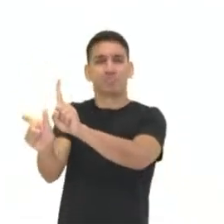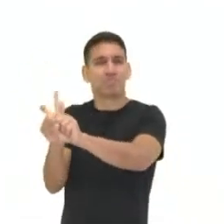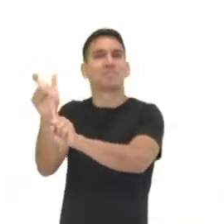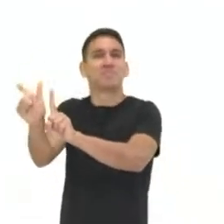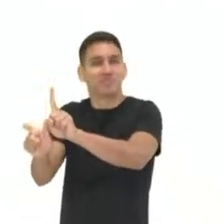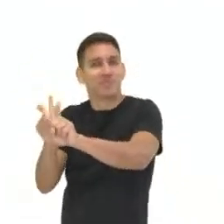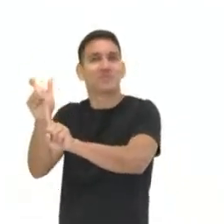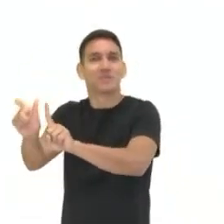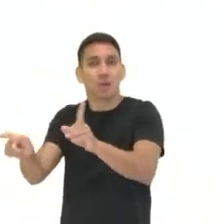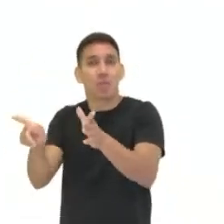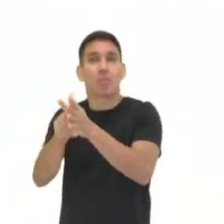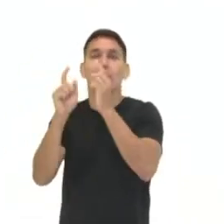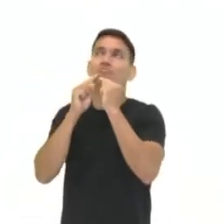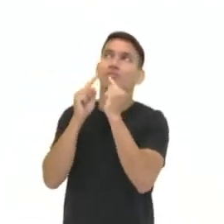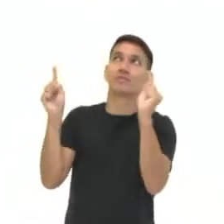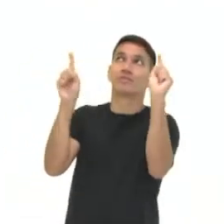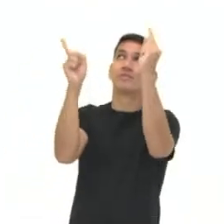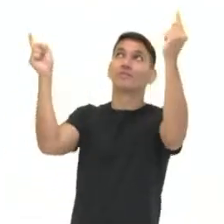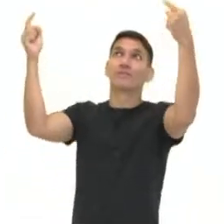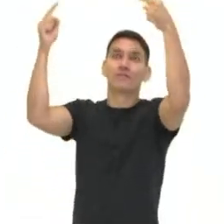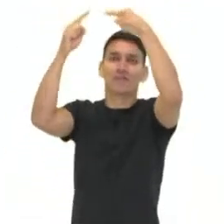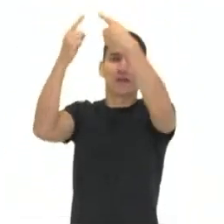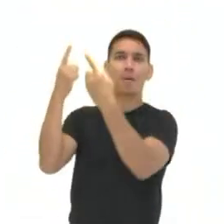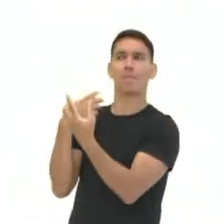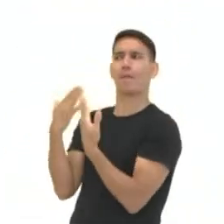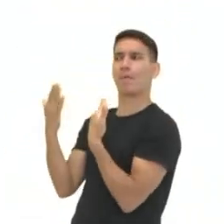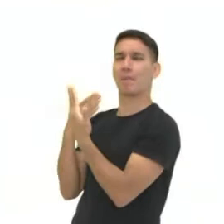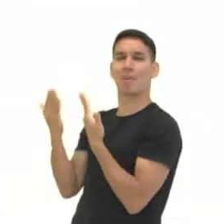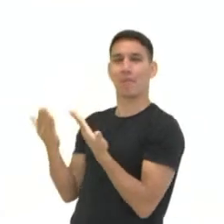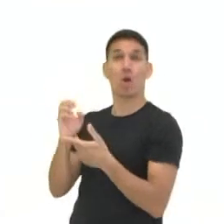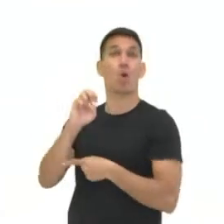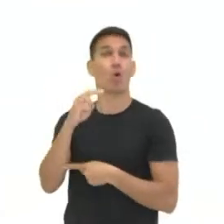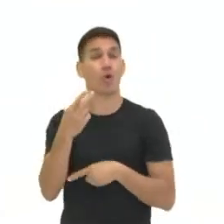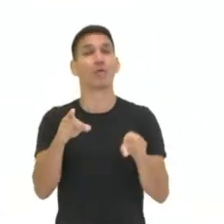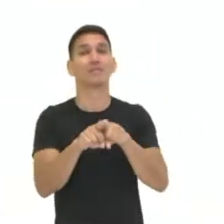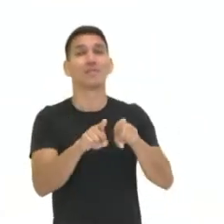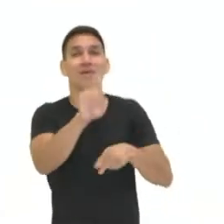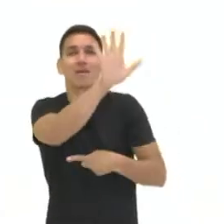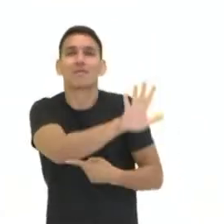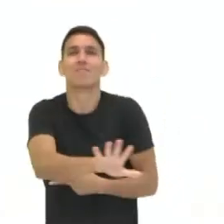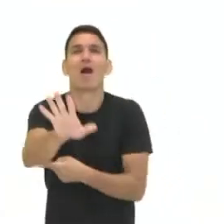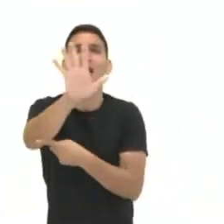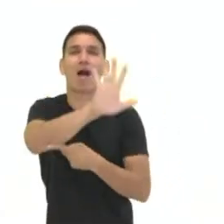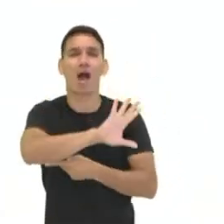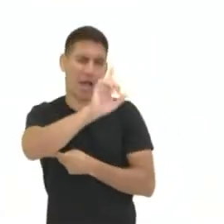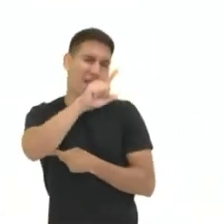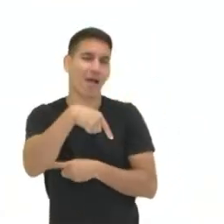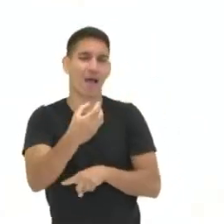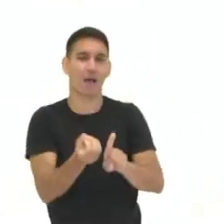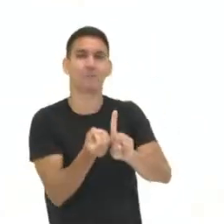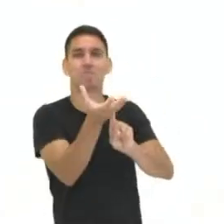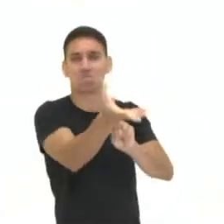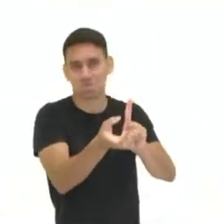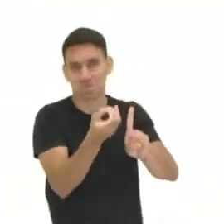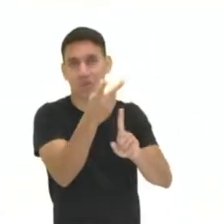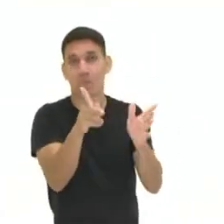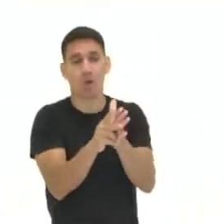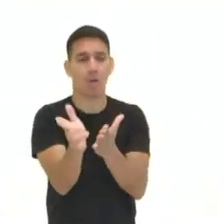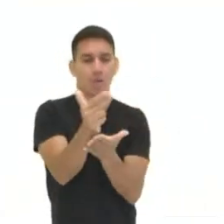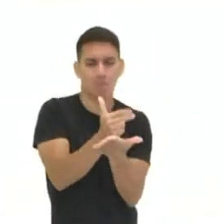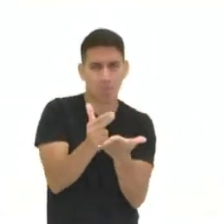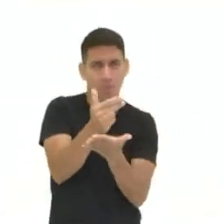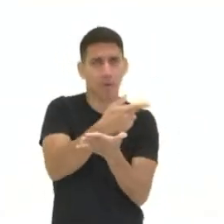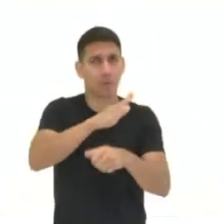nos balões de diálogos, e os recursos não verbais, que são as imagens, as ilustrações, os desenhos feitos pelos